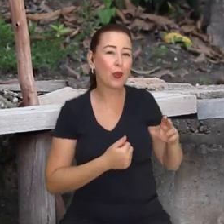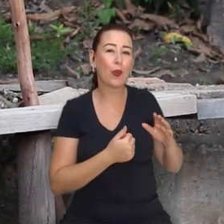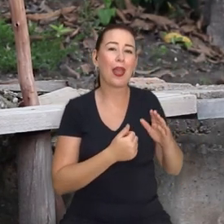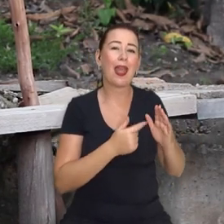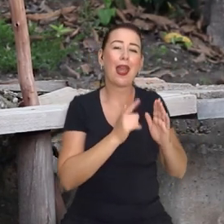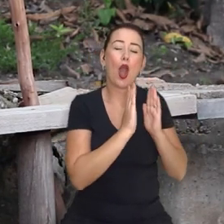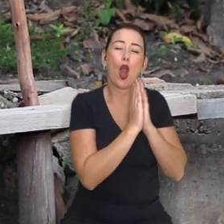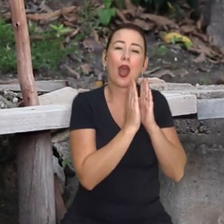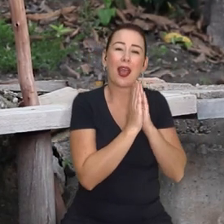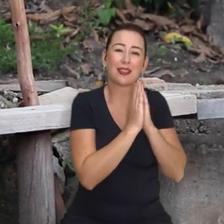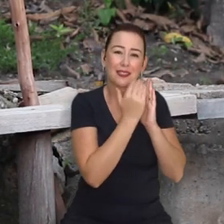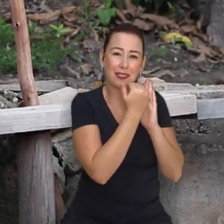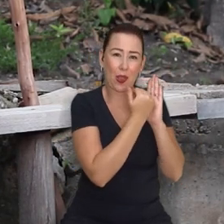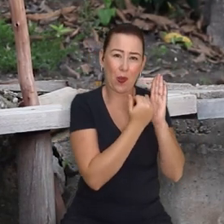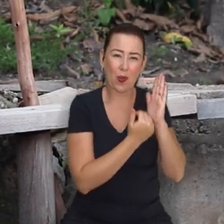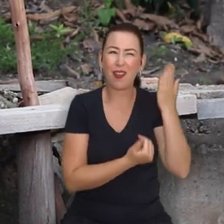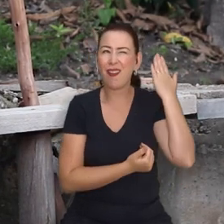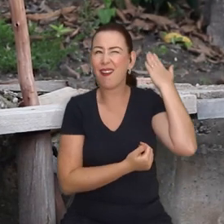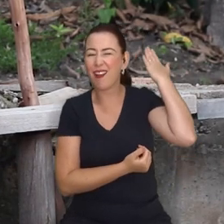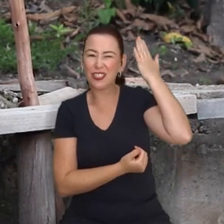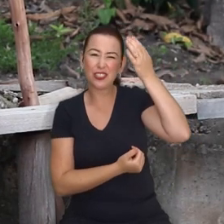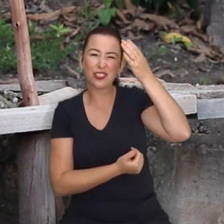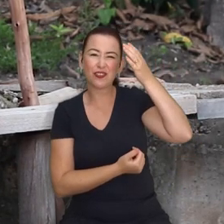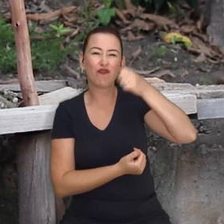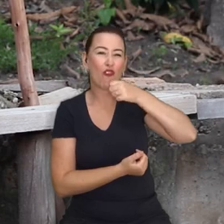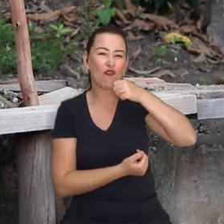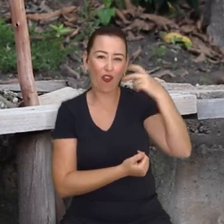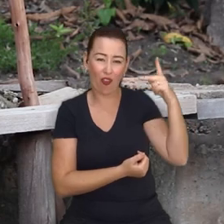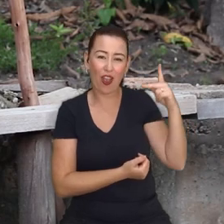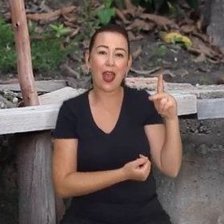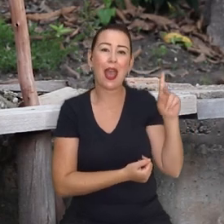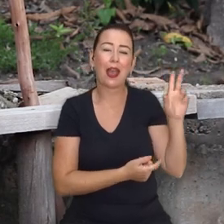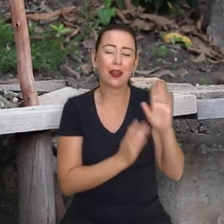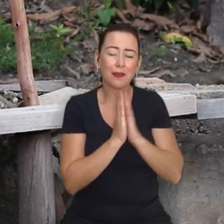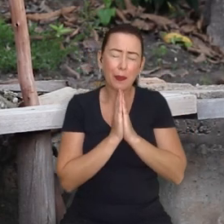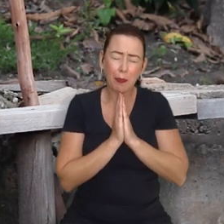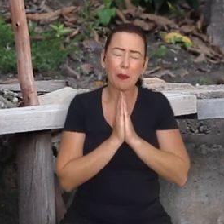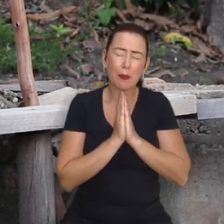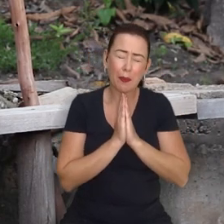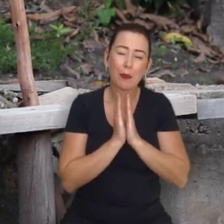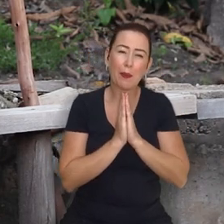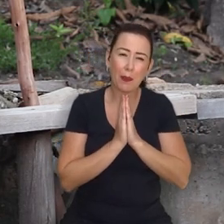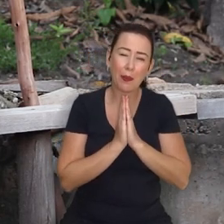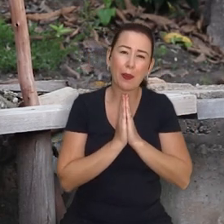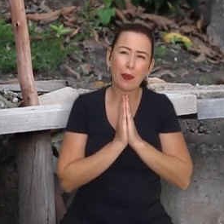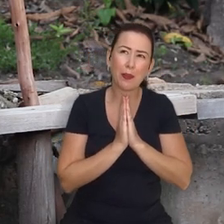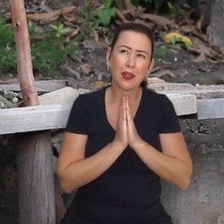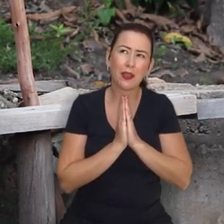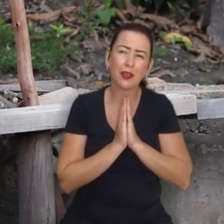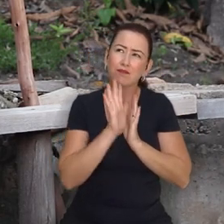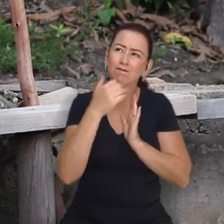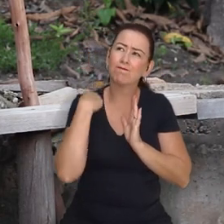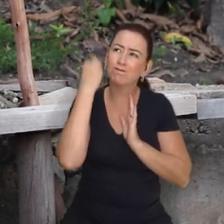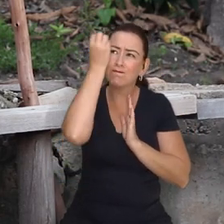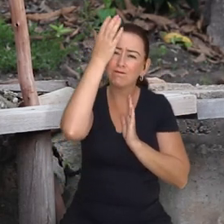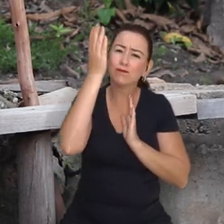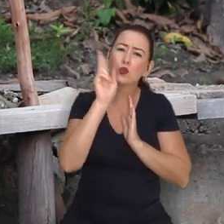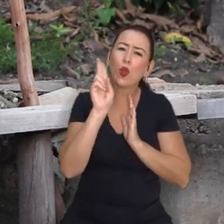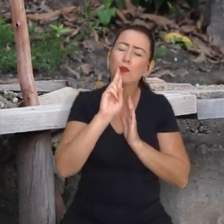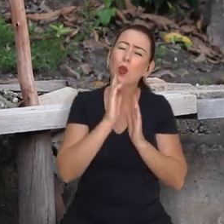oração antiga que ela tinha lá, que os pais dela tinham. Aí ela pegou rezar essa oração, esqueci o nome